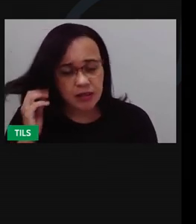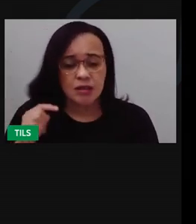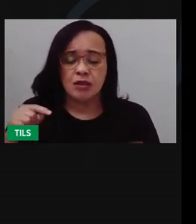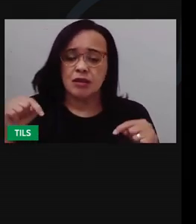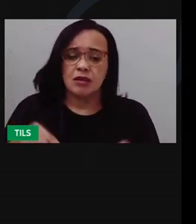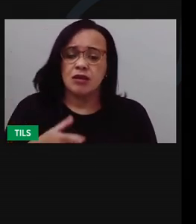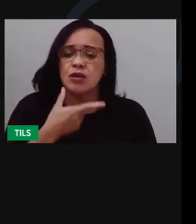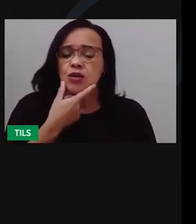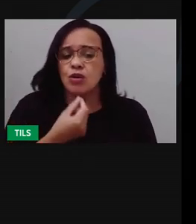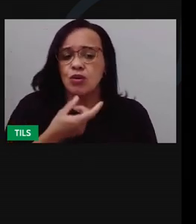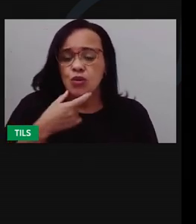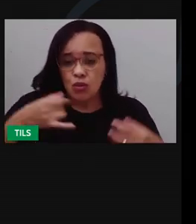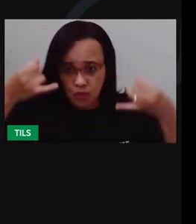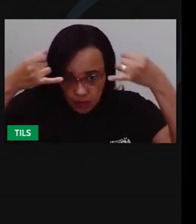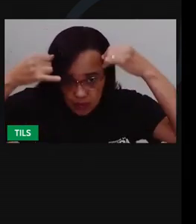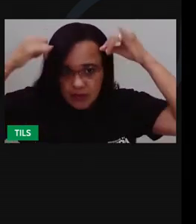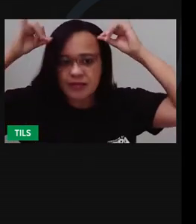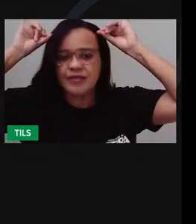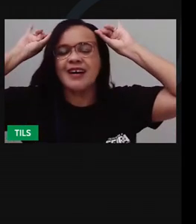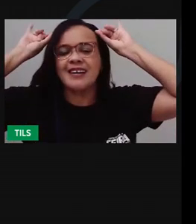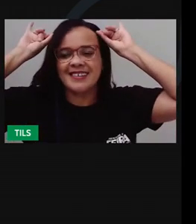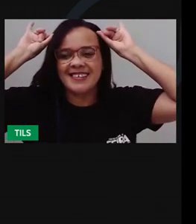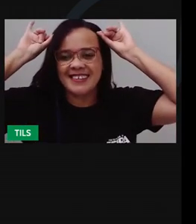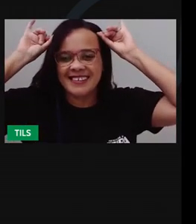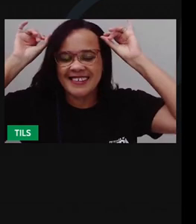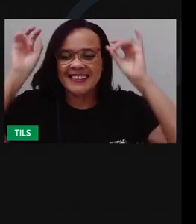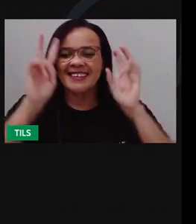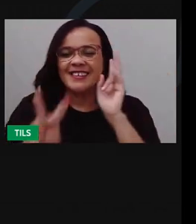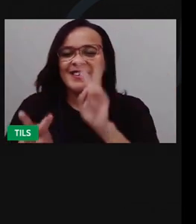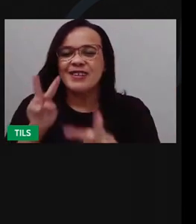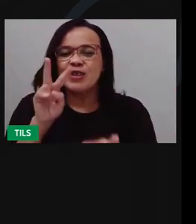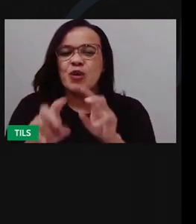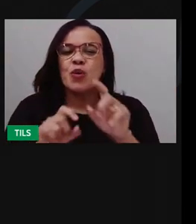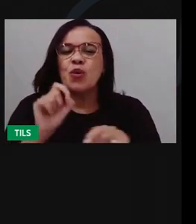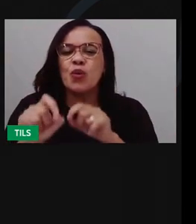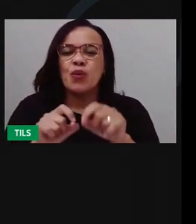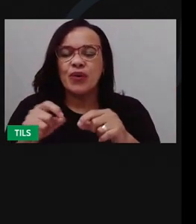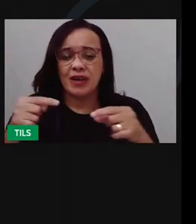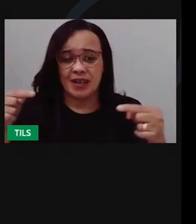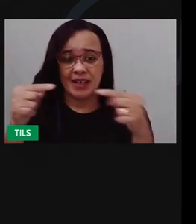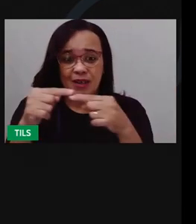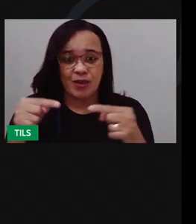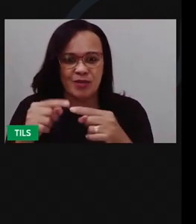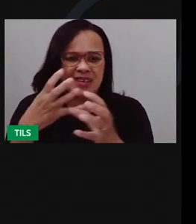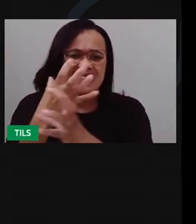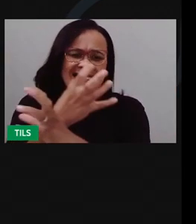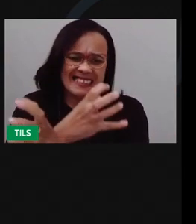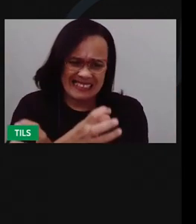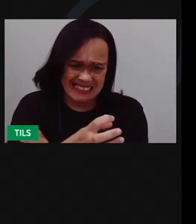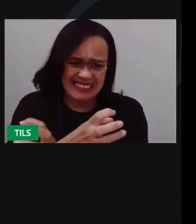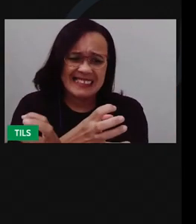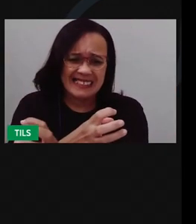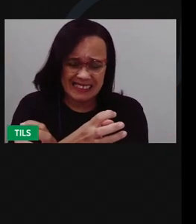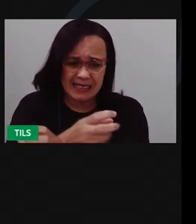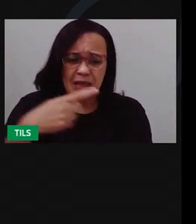vaqueiro, figura emblemática, o sertão baiano desbrava. A seca lhe deixou marcas, com espinho e falta